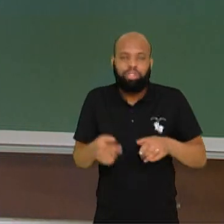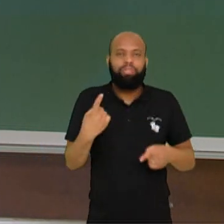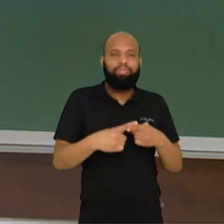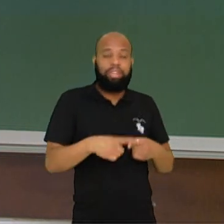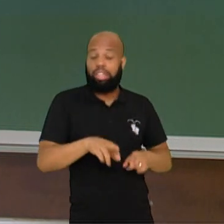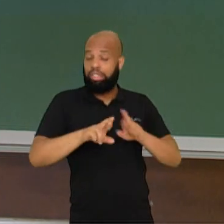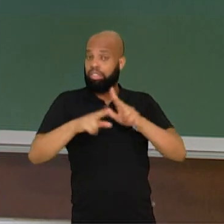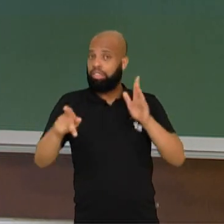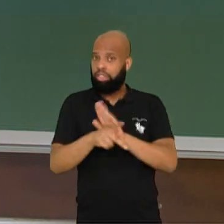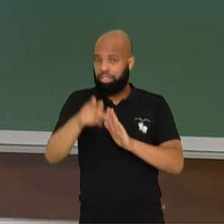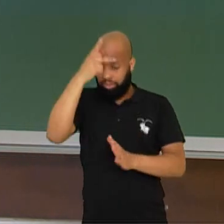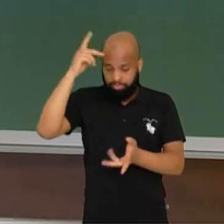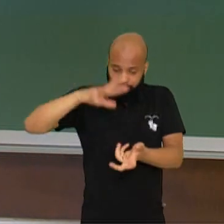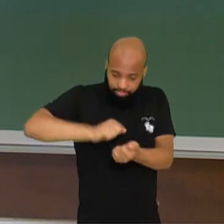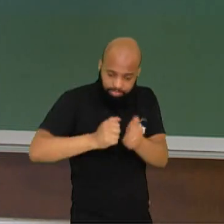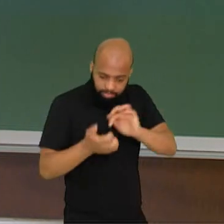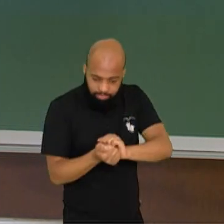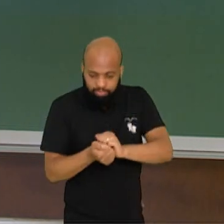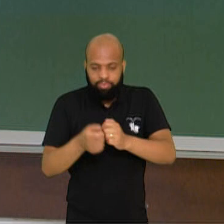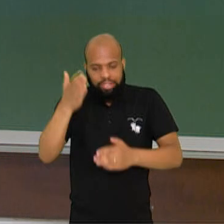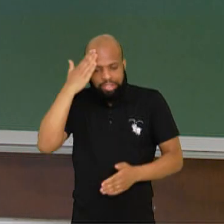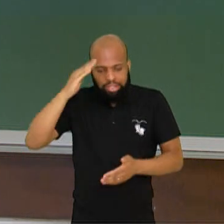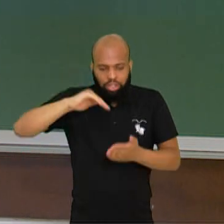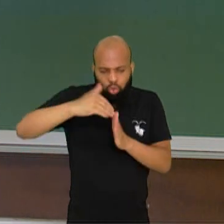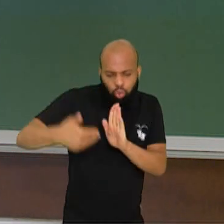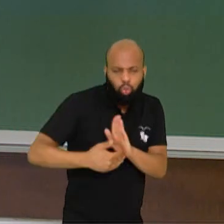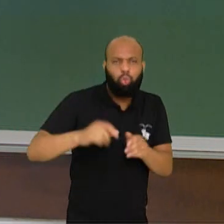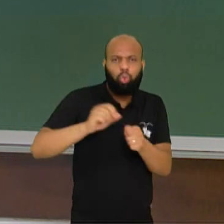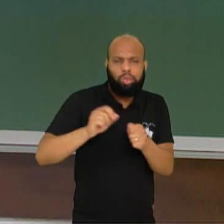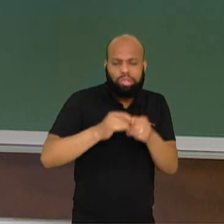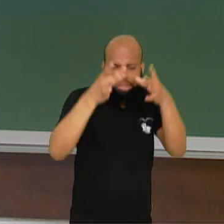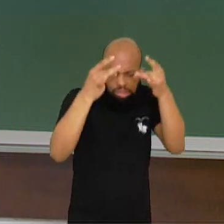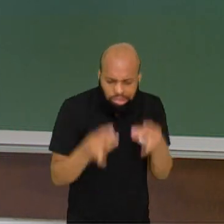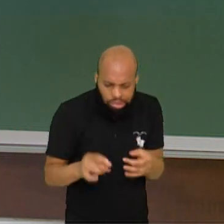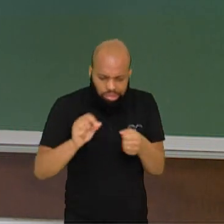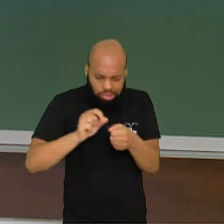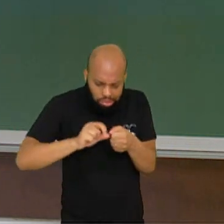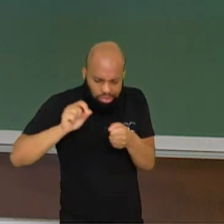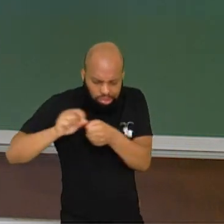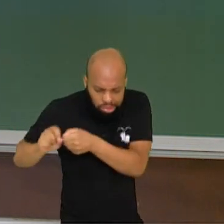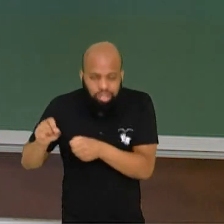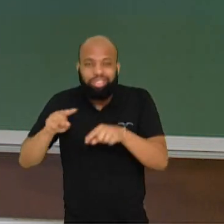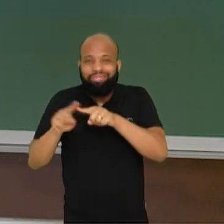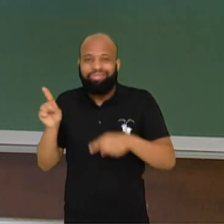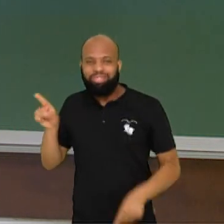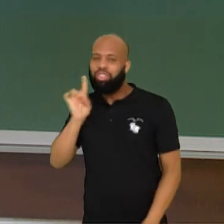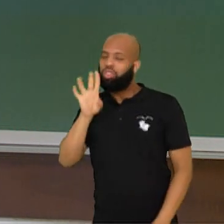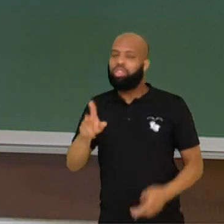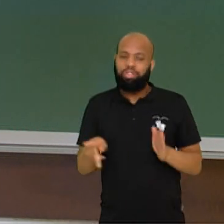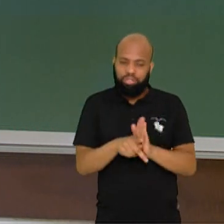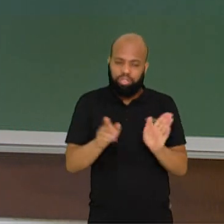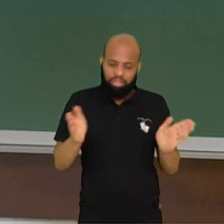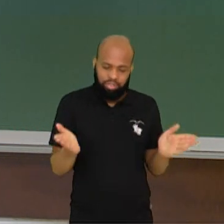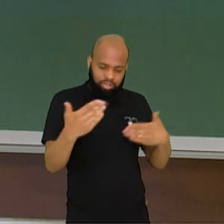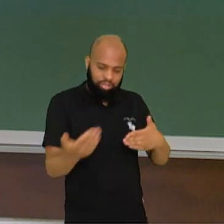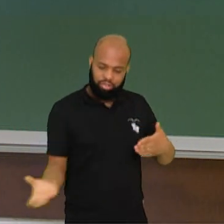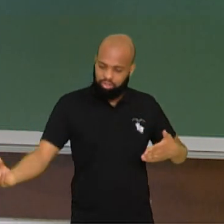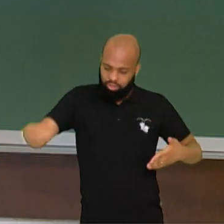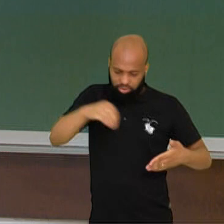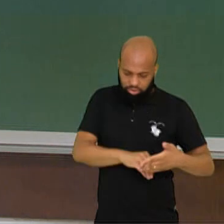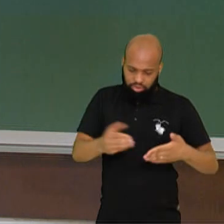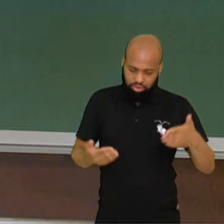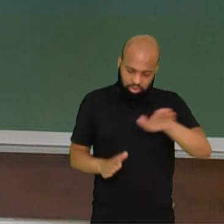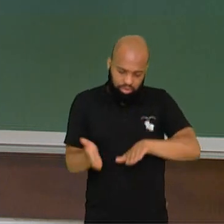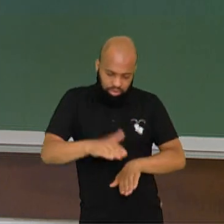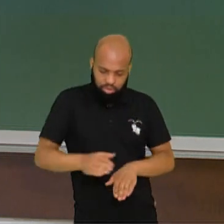ele tem a noção do todo do processo daquilo que ele está produzindo. O Zé ele só embala, ele passa o dia inteiro lá